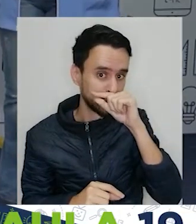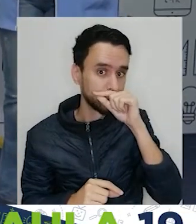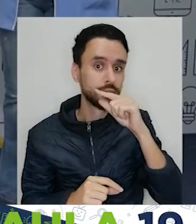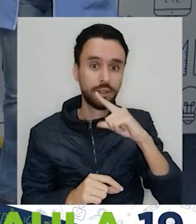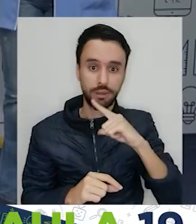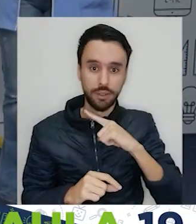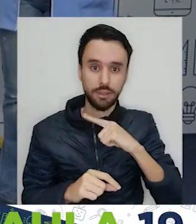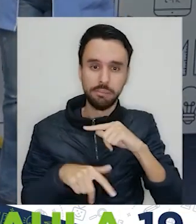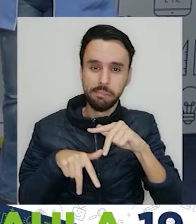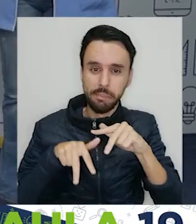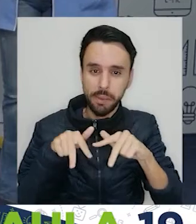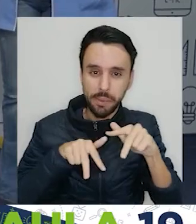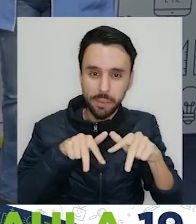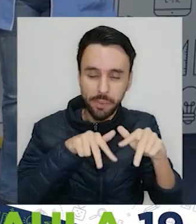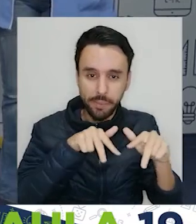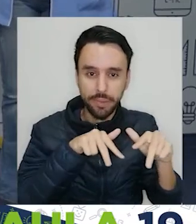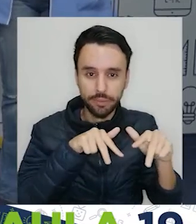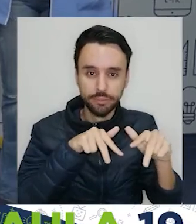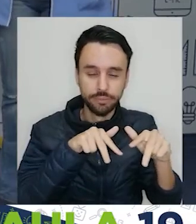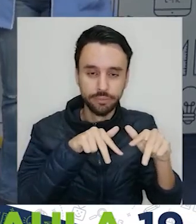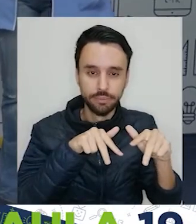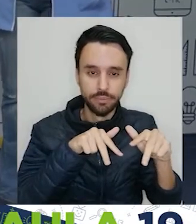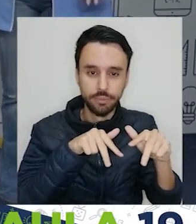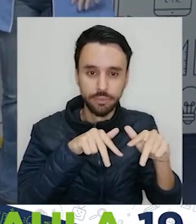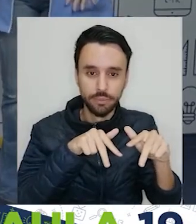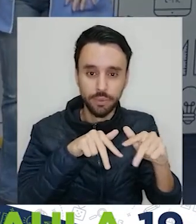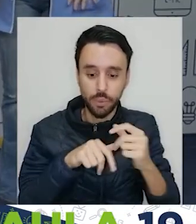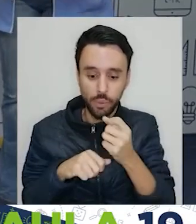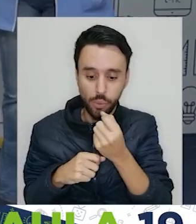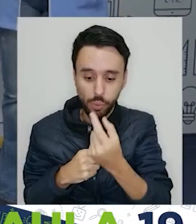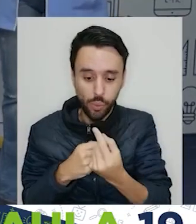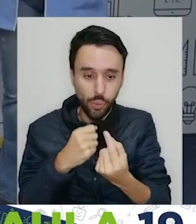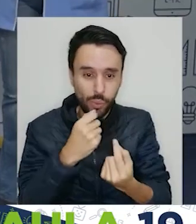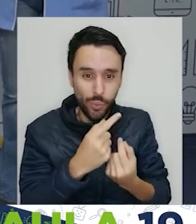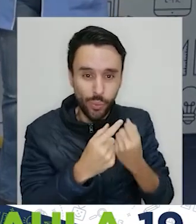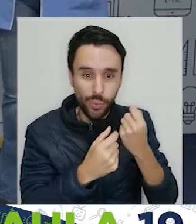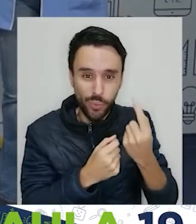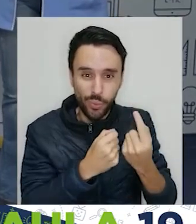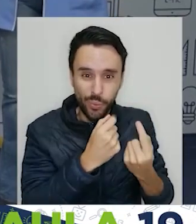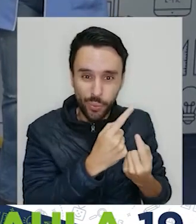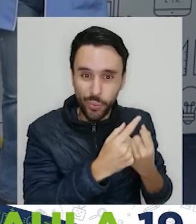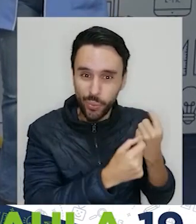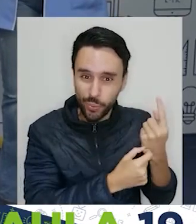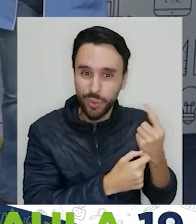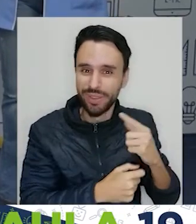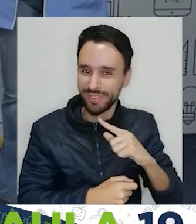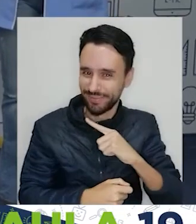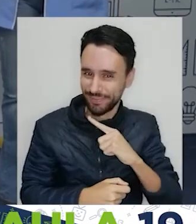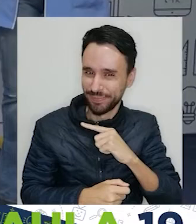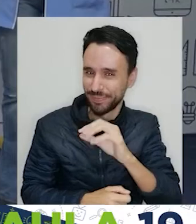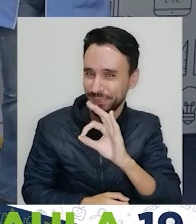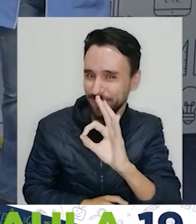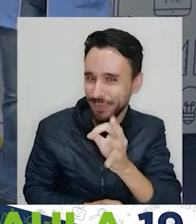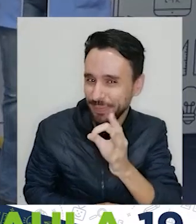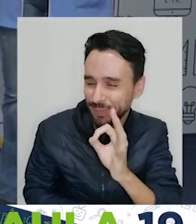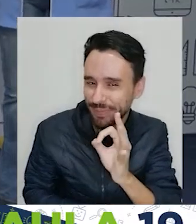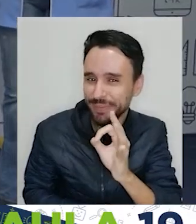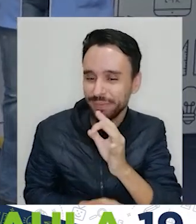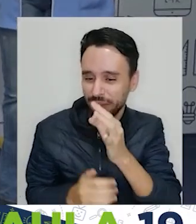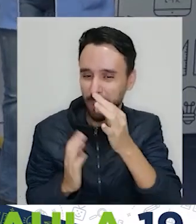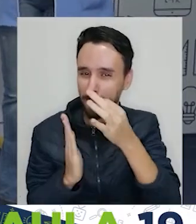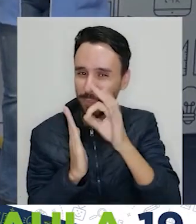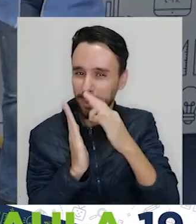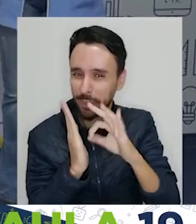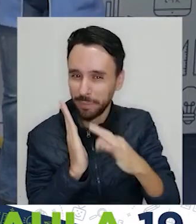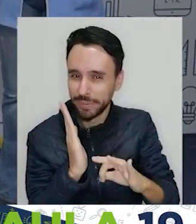deixou suas pegadas de um em um. Agora sim, com tudo corrigido